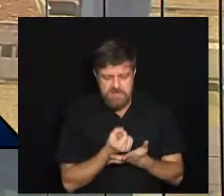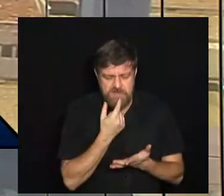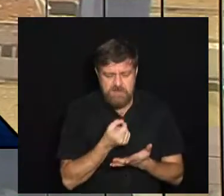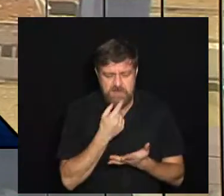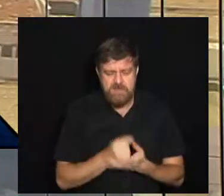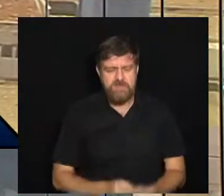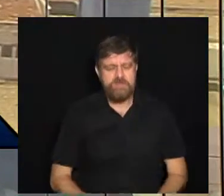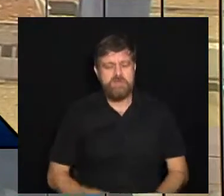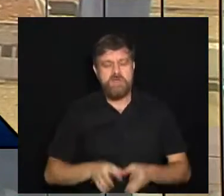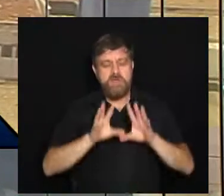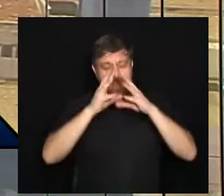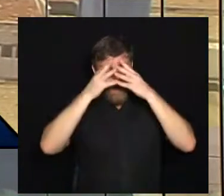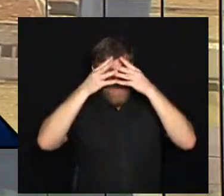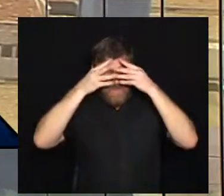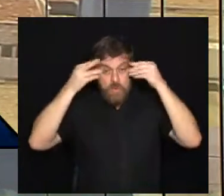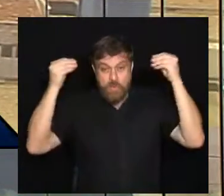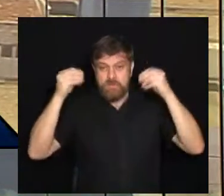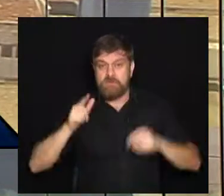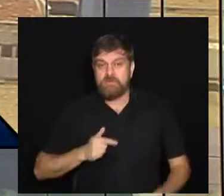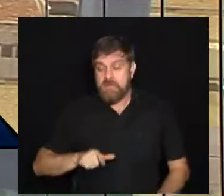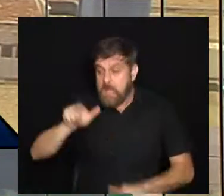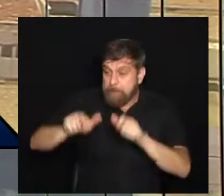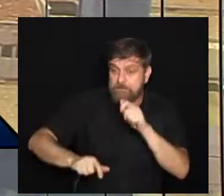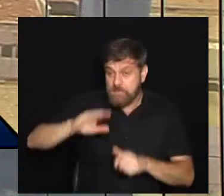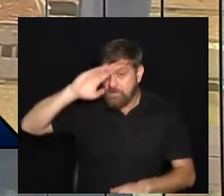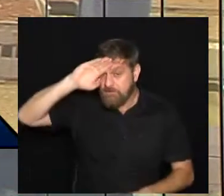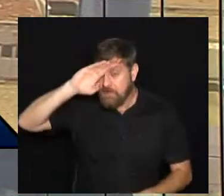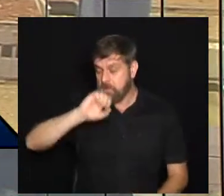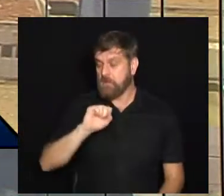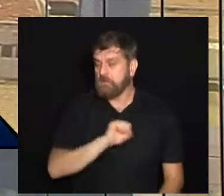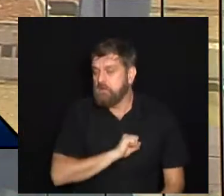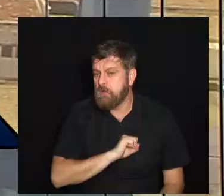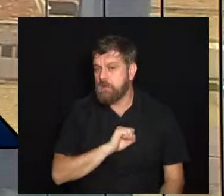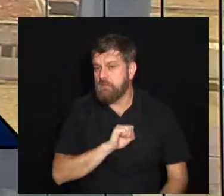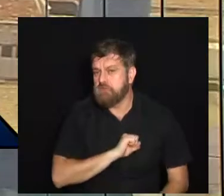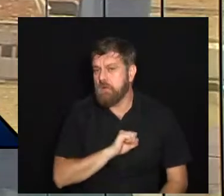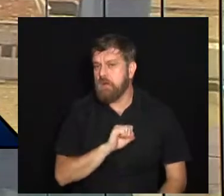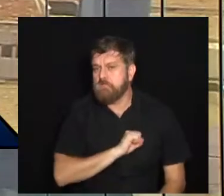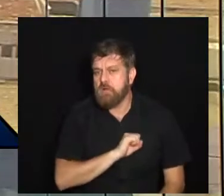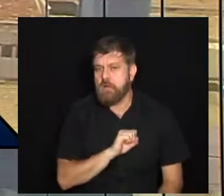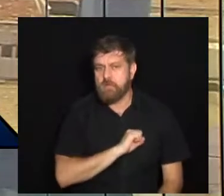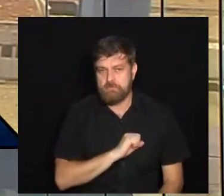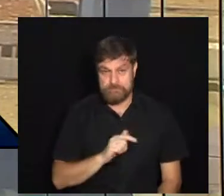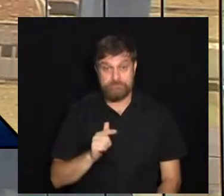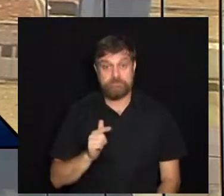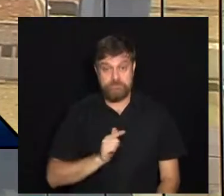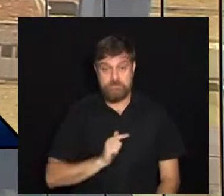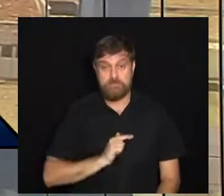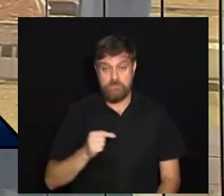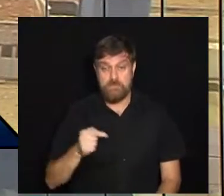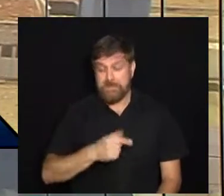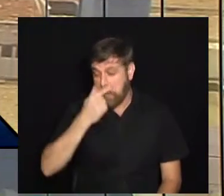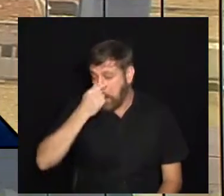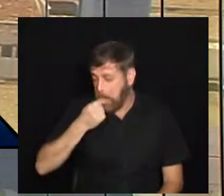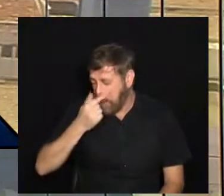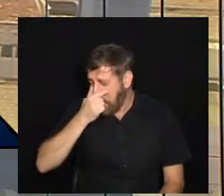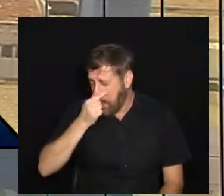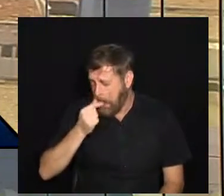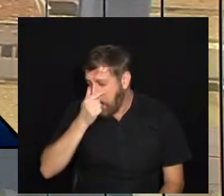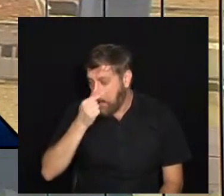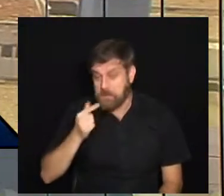melhorou outros não evoluir com febre e tosse né que é uma parcela importante é vôlei com febre tosse nariz escorrendo